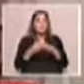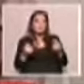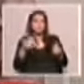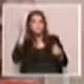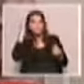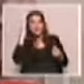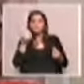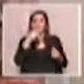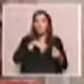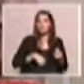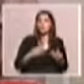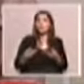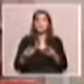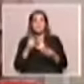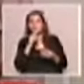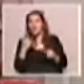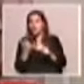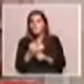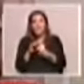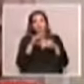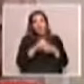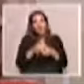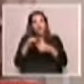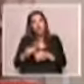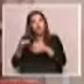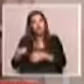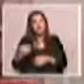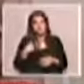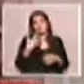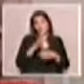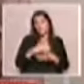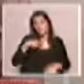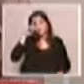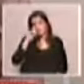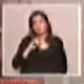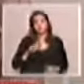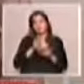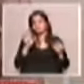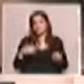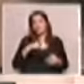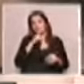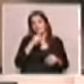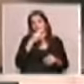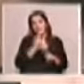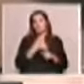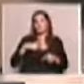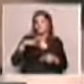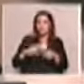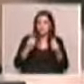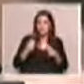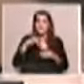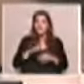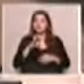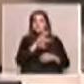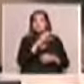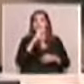fácil de comer, exato, que possa comprar em pequenas doses. Eu, por exemplo, lembro-me, e claro que eu estou sempre aqui a fazer a apologia do que é nacional, mas o camembert já é